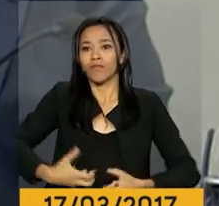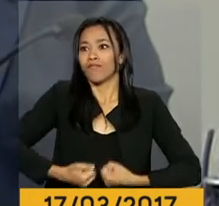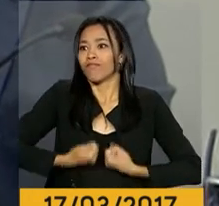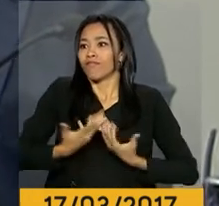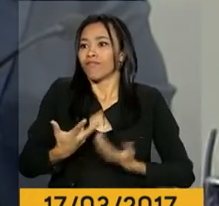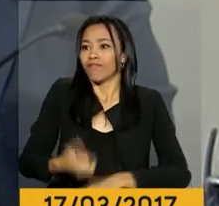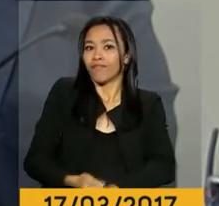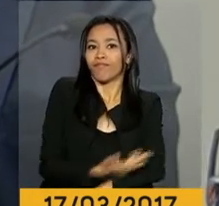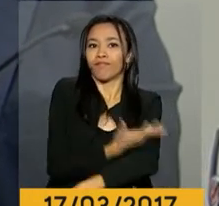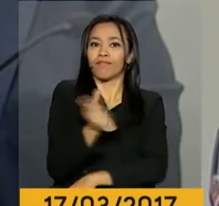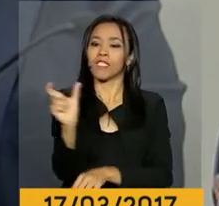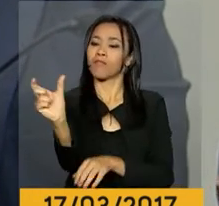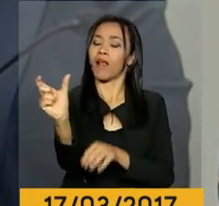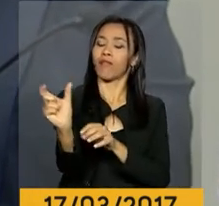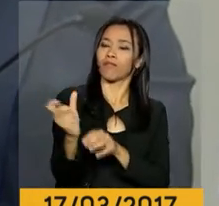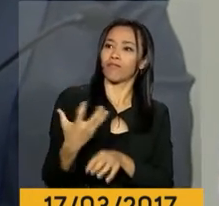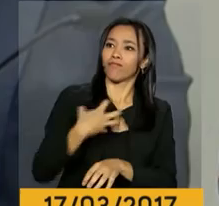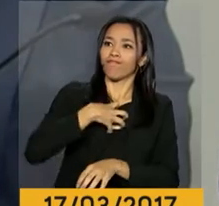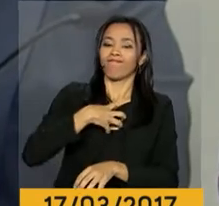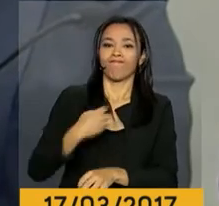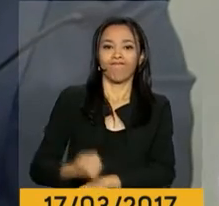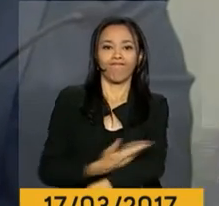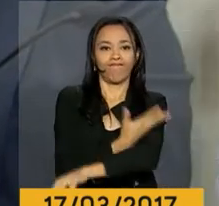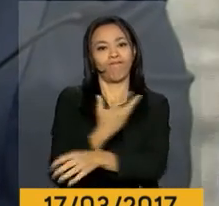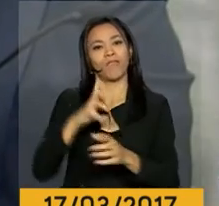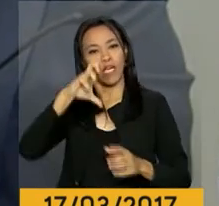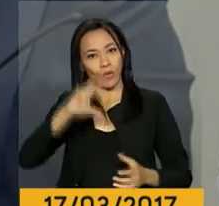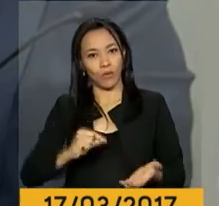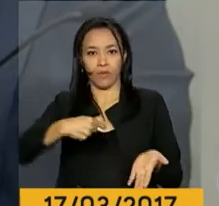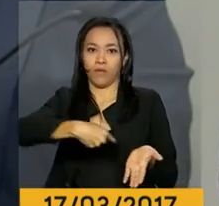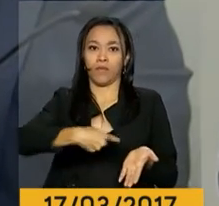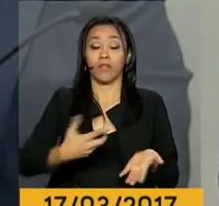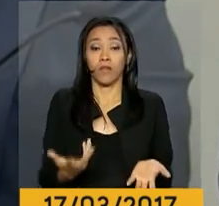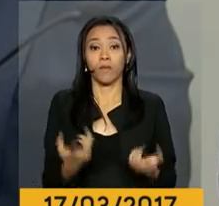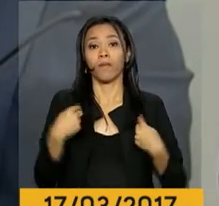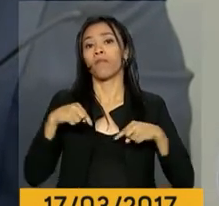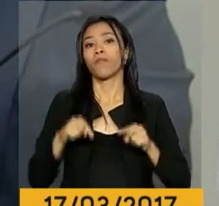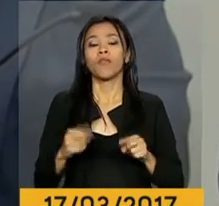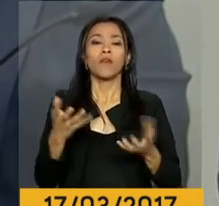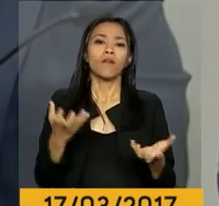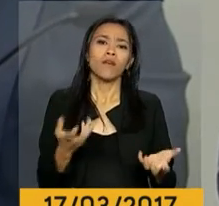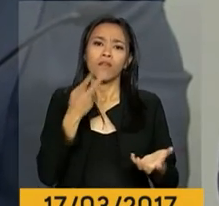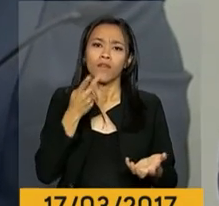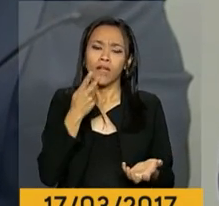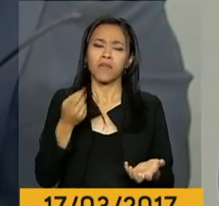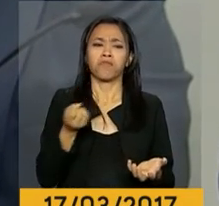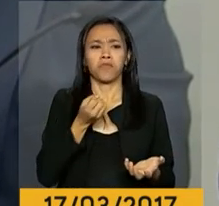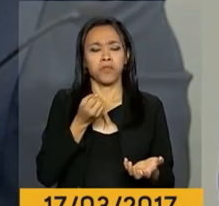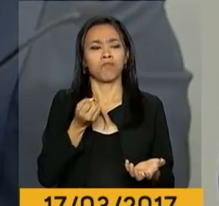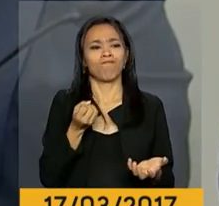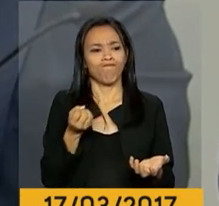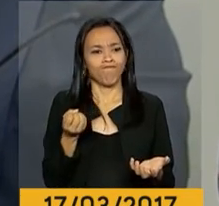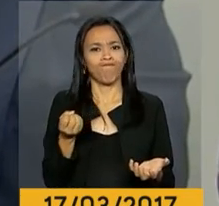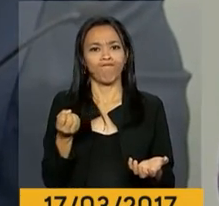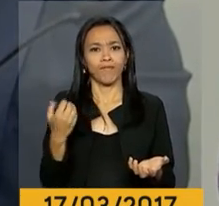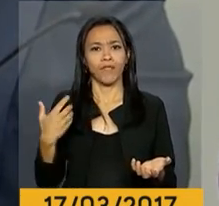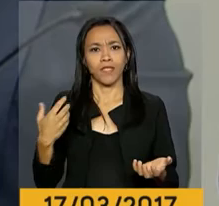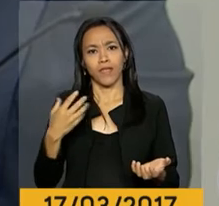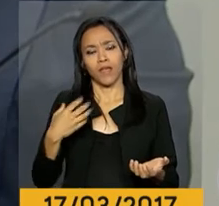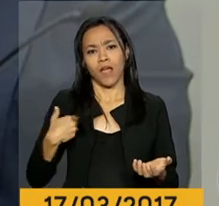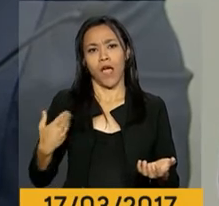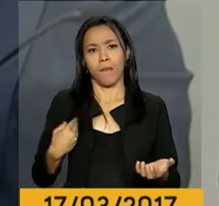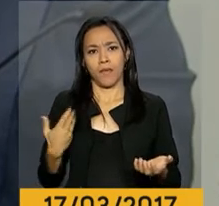das palavras, não é? E eu quero, desde logo, revelar que foi muito produtiva a minha estada